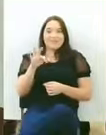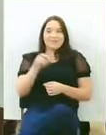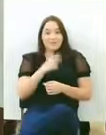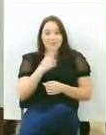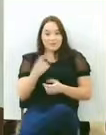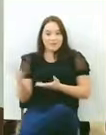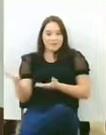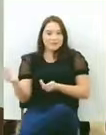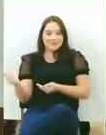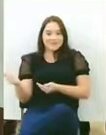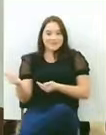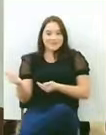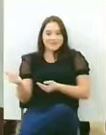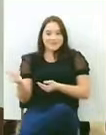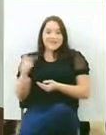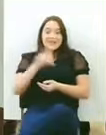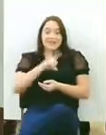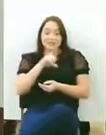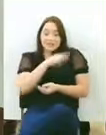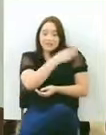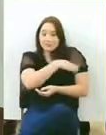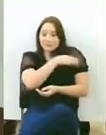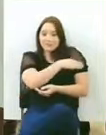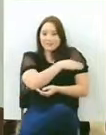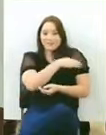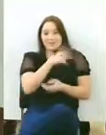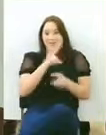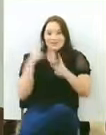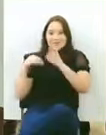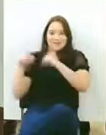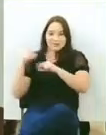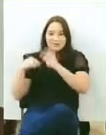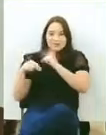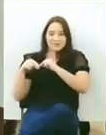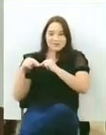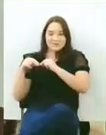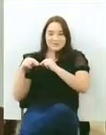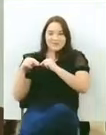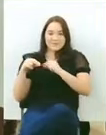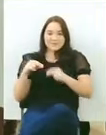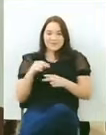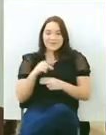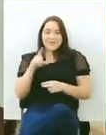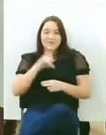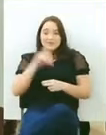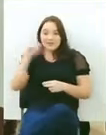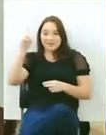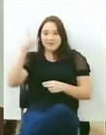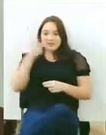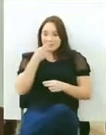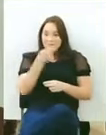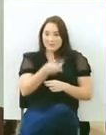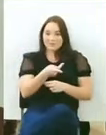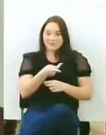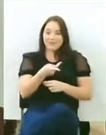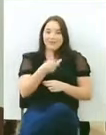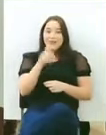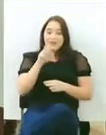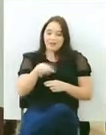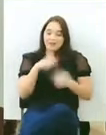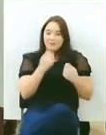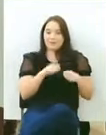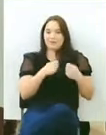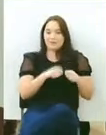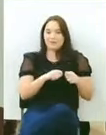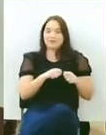para a liderança dos jovens, nem no ministério dos adolescentes, em nenhum lugar. E Deus diz que deve ser